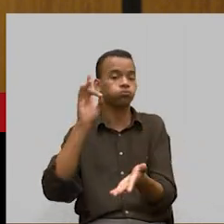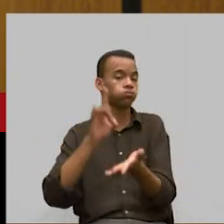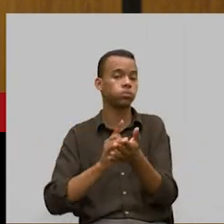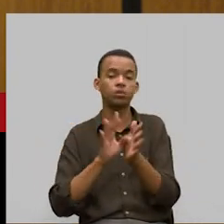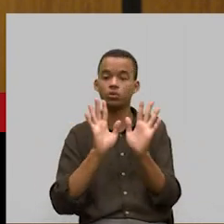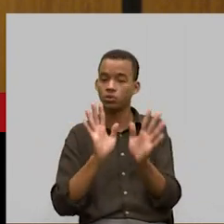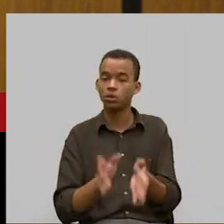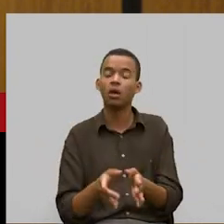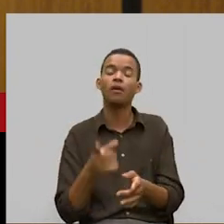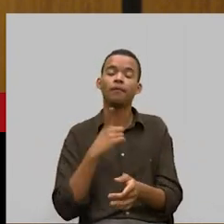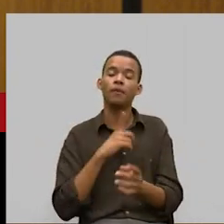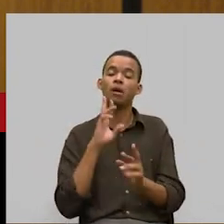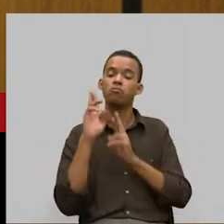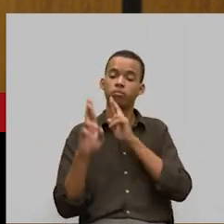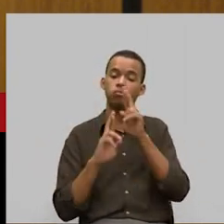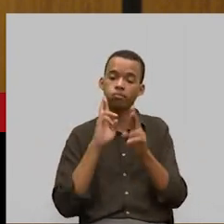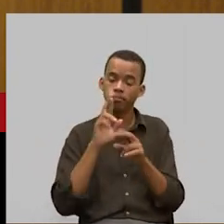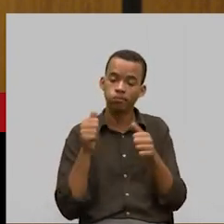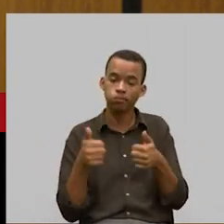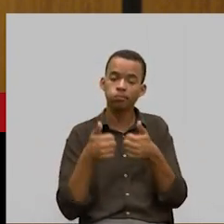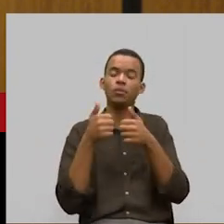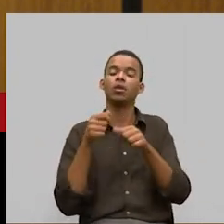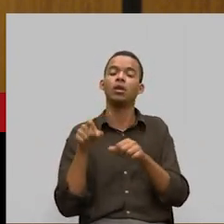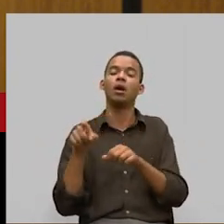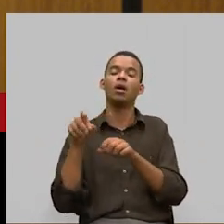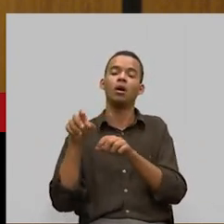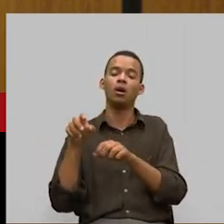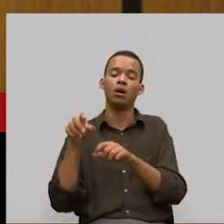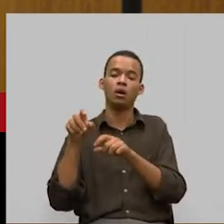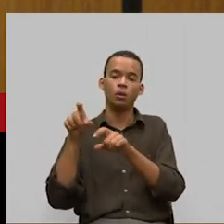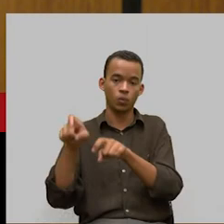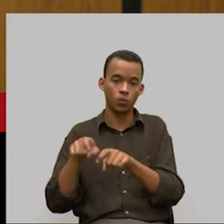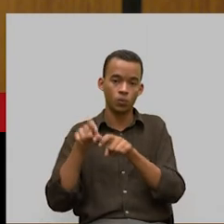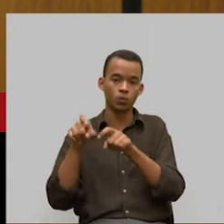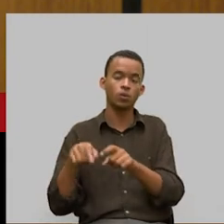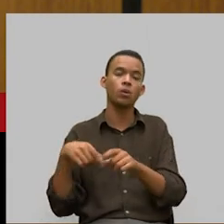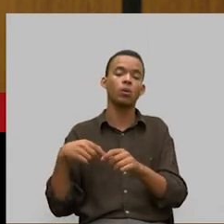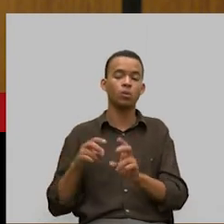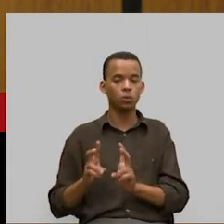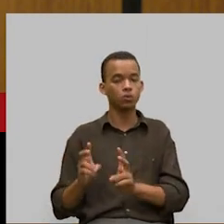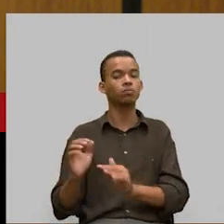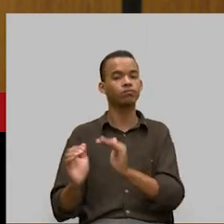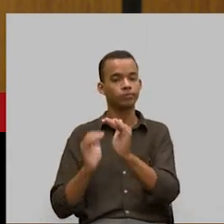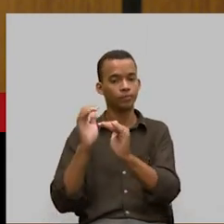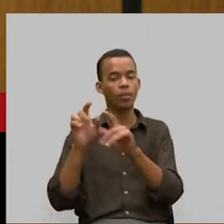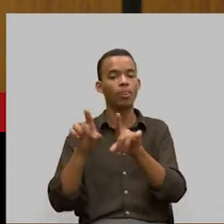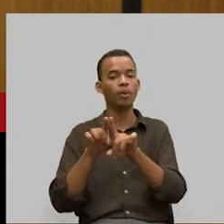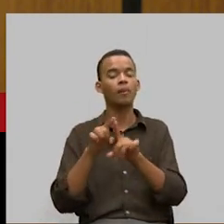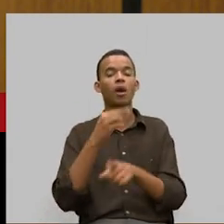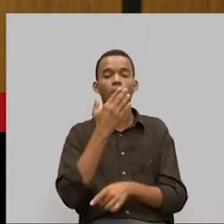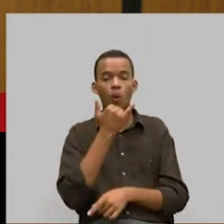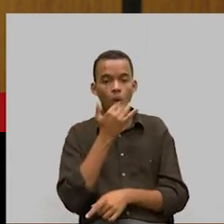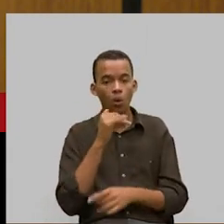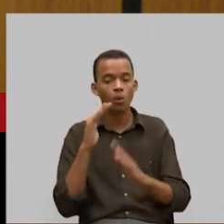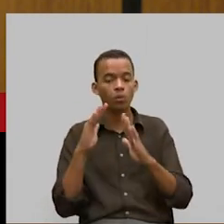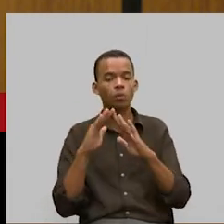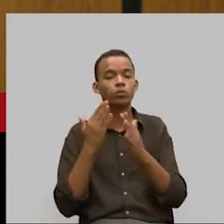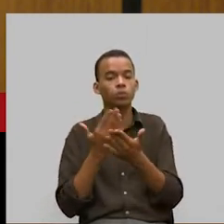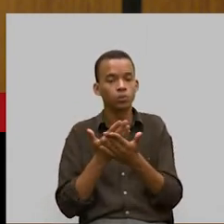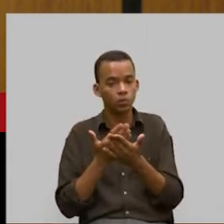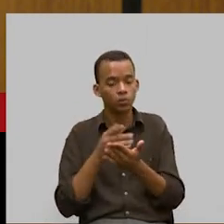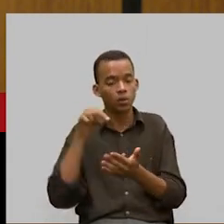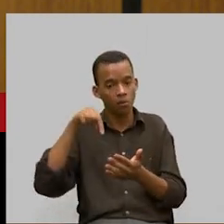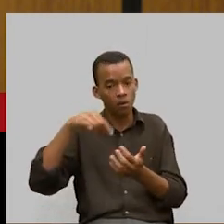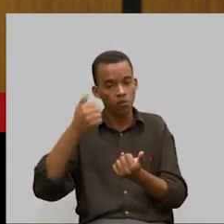garante e trabalha paraa sucessão Rural e ao mesmo tempo a merenda escolar alimentação ela é Pilar